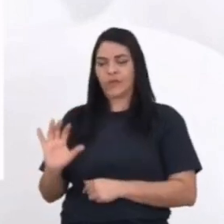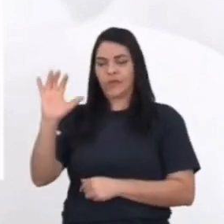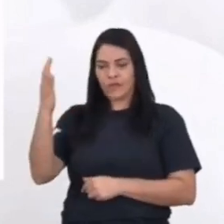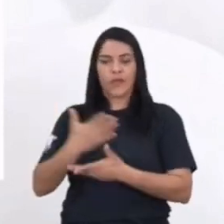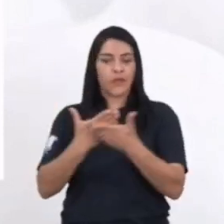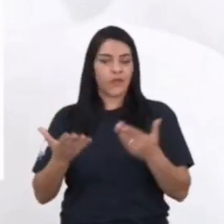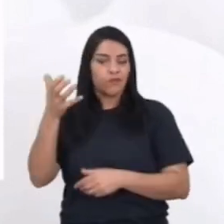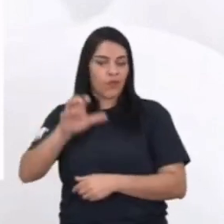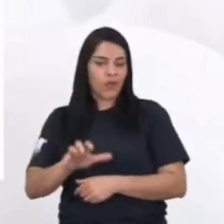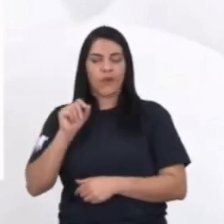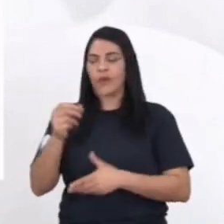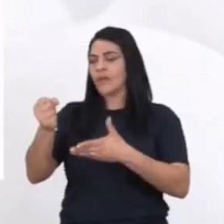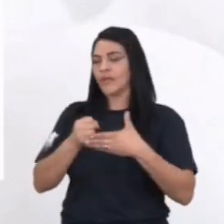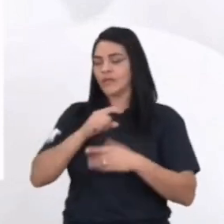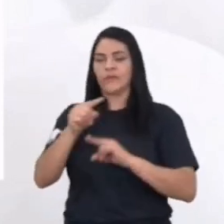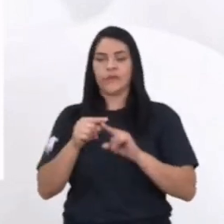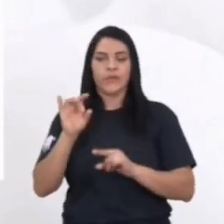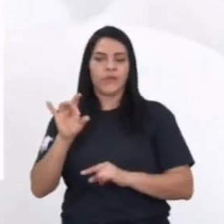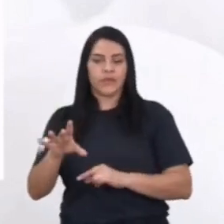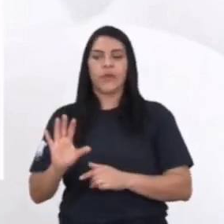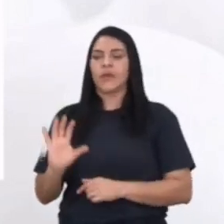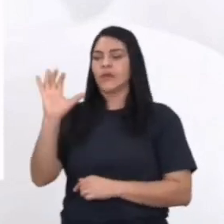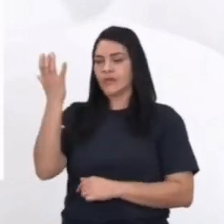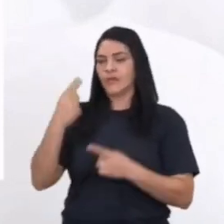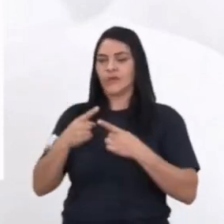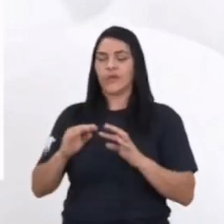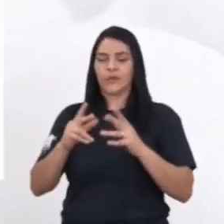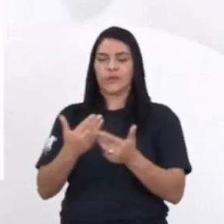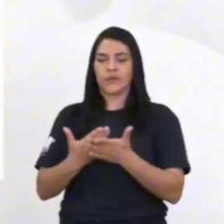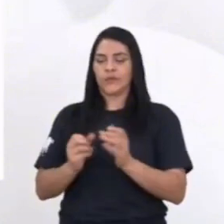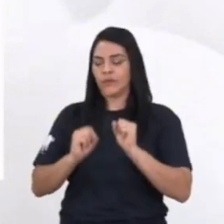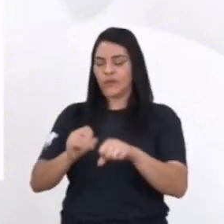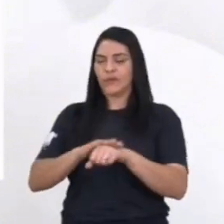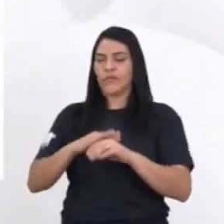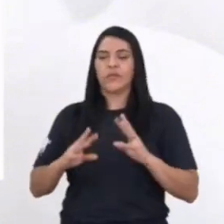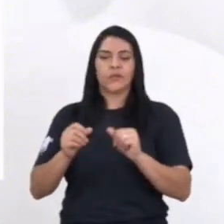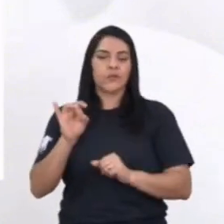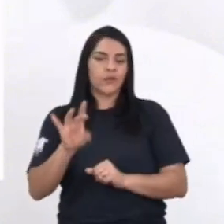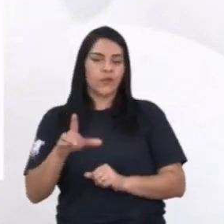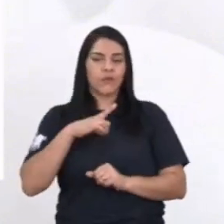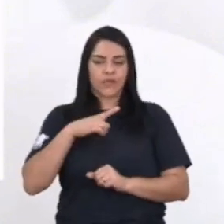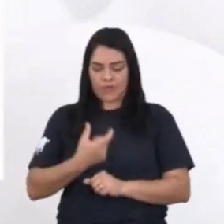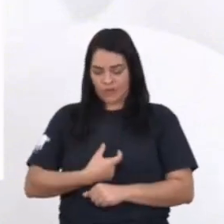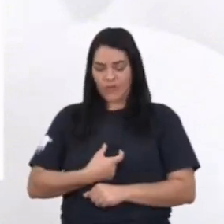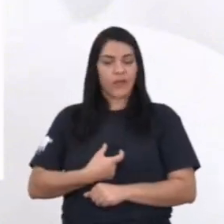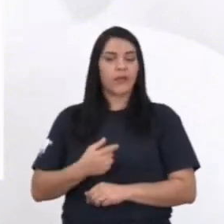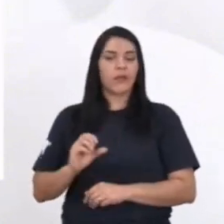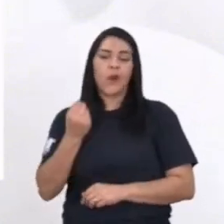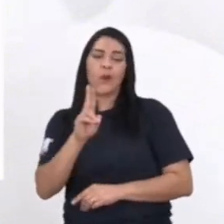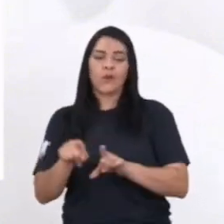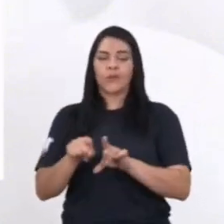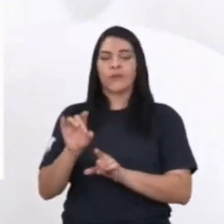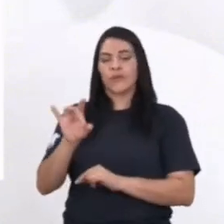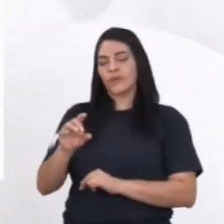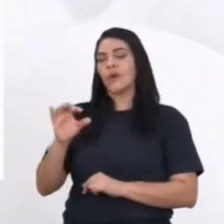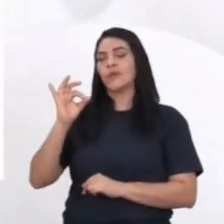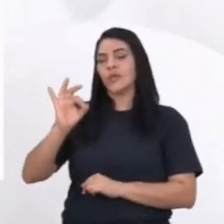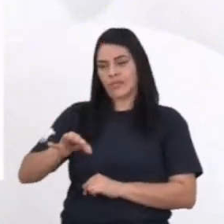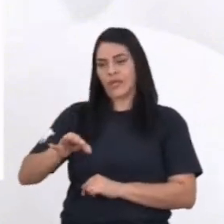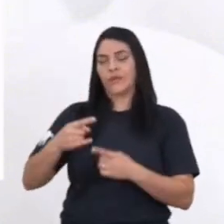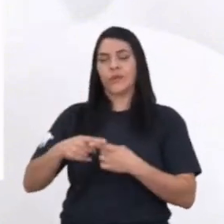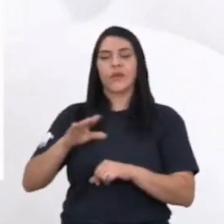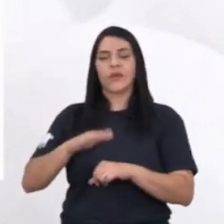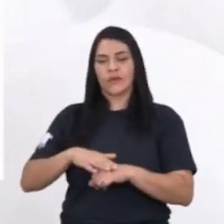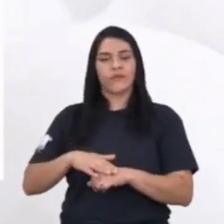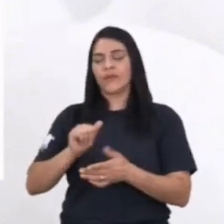Então a gente não queria trazer uma meta que fosse só de realizado, porque o estudante poderia fazer tudo só para obter essa medalha, no caso, ou que fosse só de acertos, porque ele poderia fazer só a